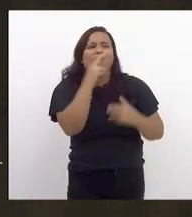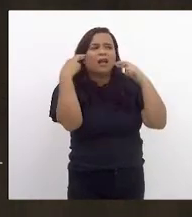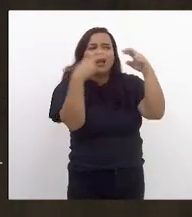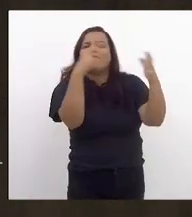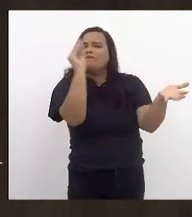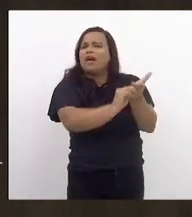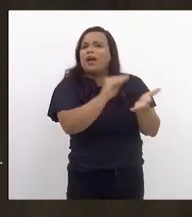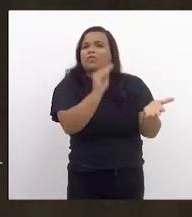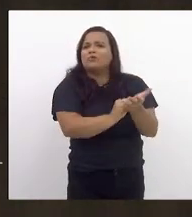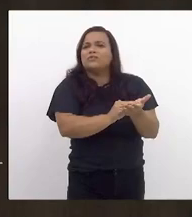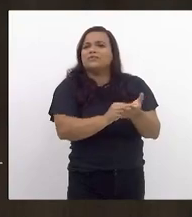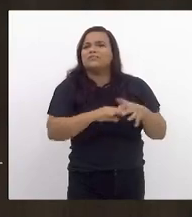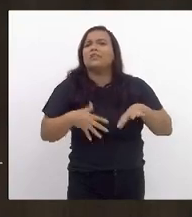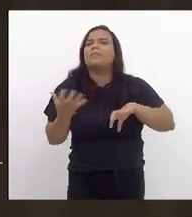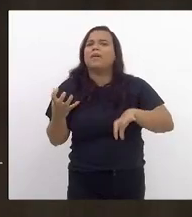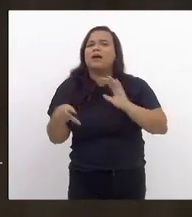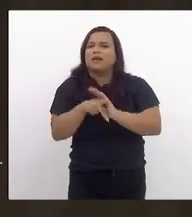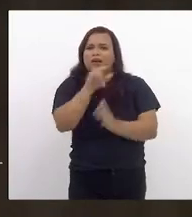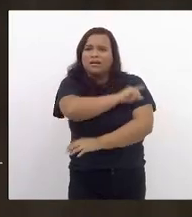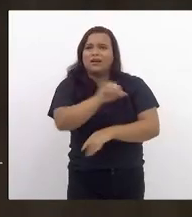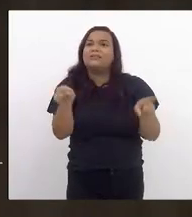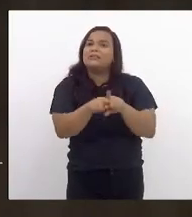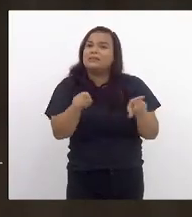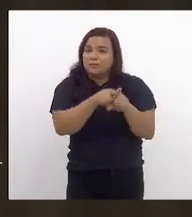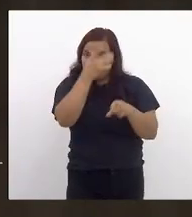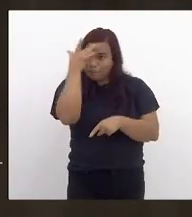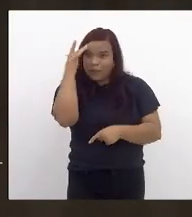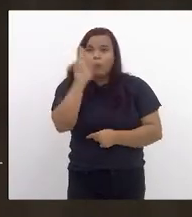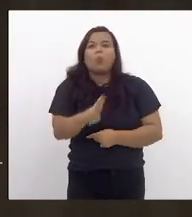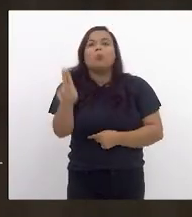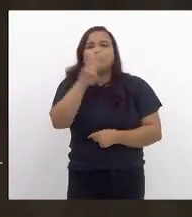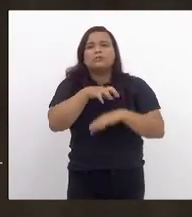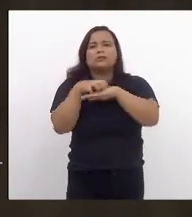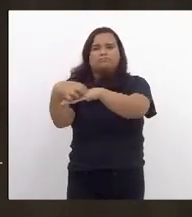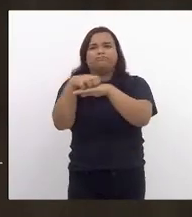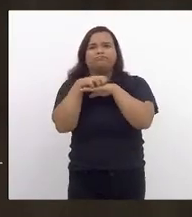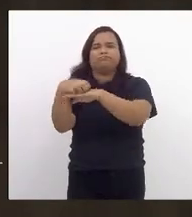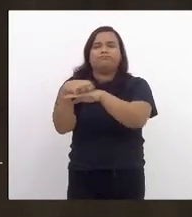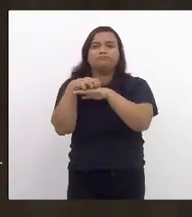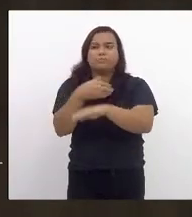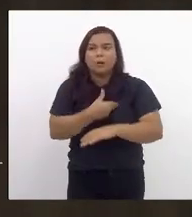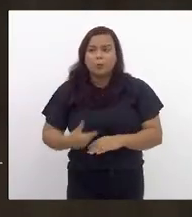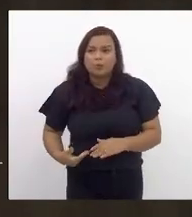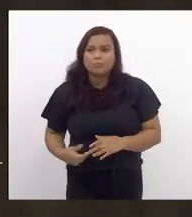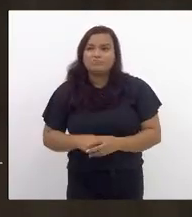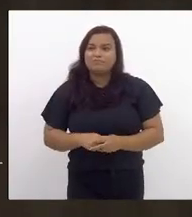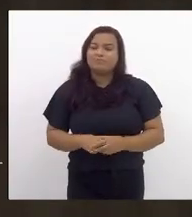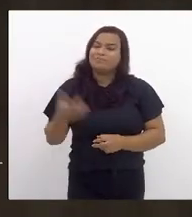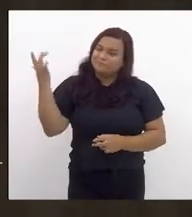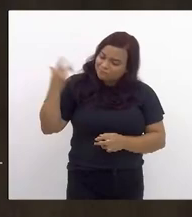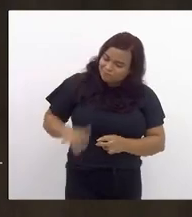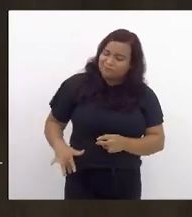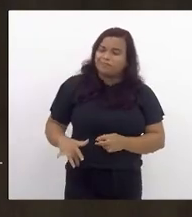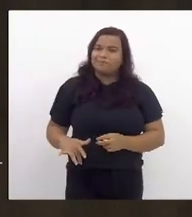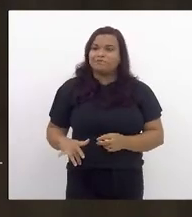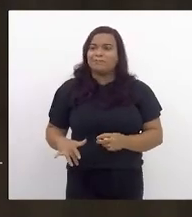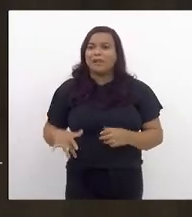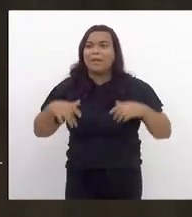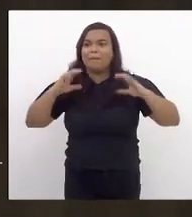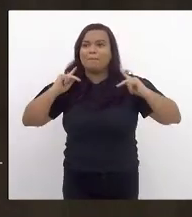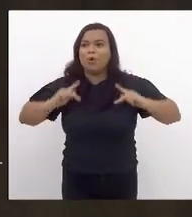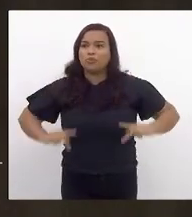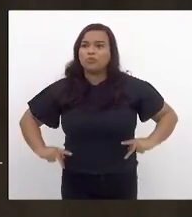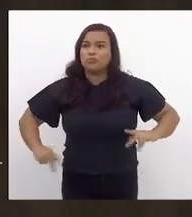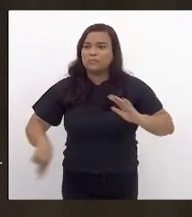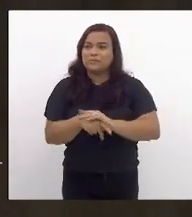transporte público. Então, lamentar aqui profundamente a conduta, a postura da Getransp e a incompetência que